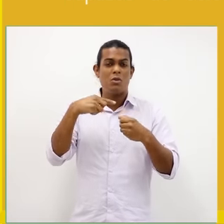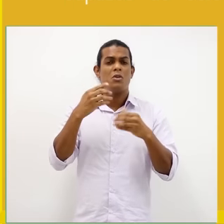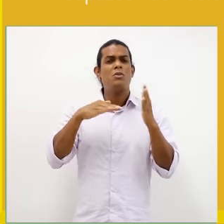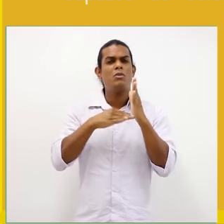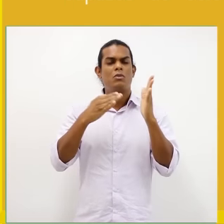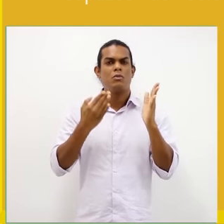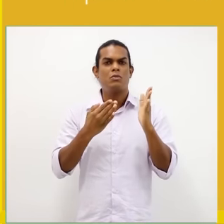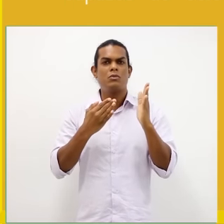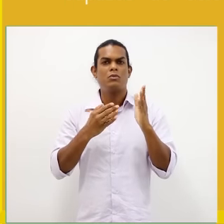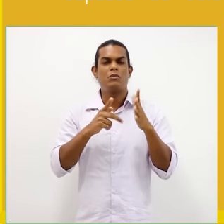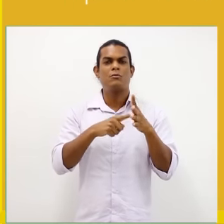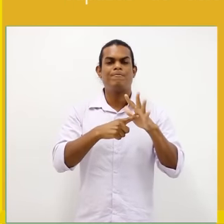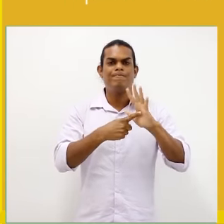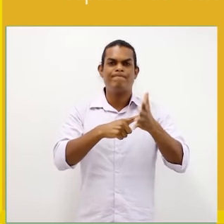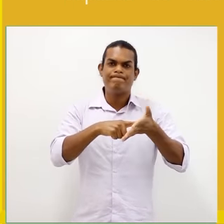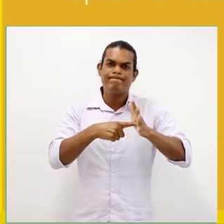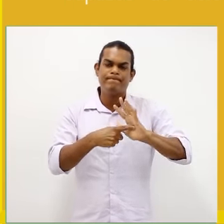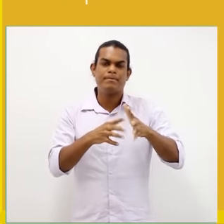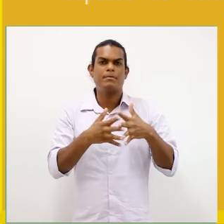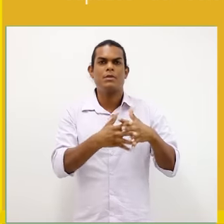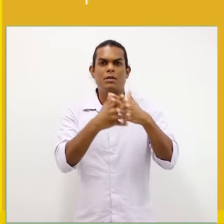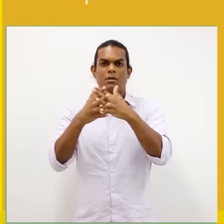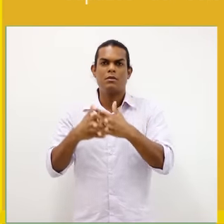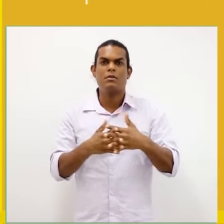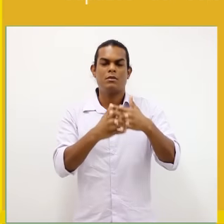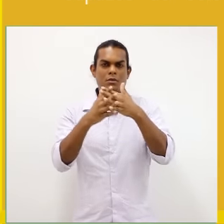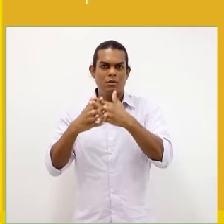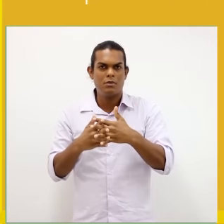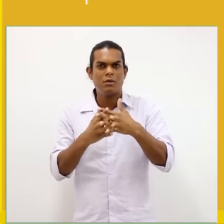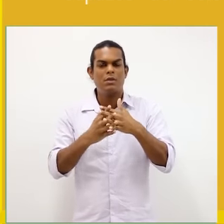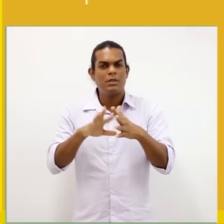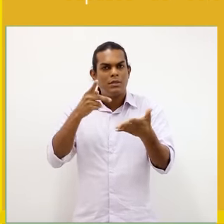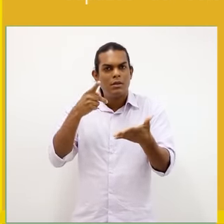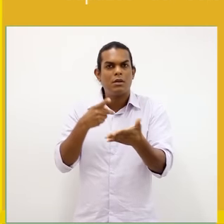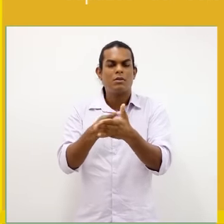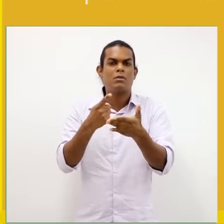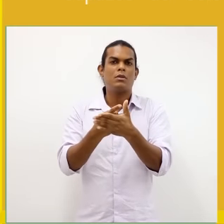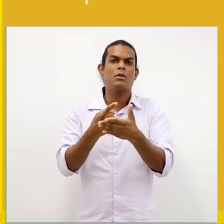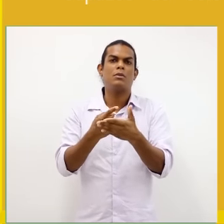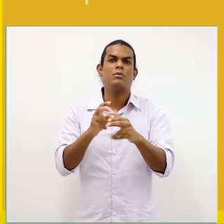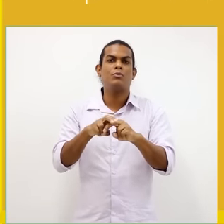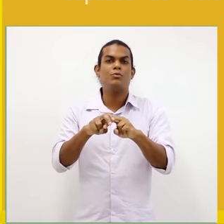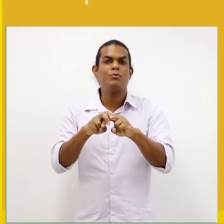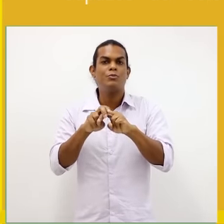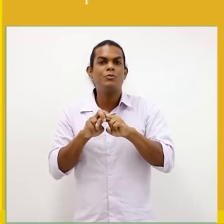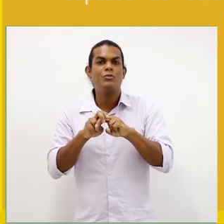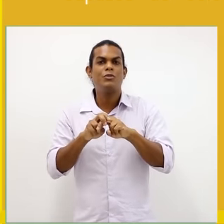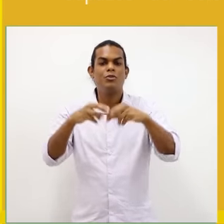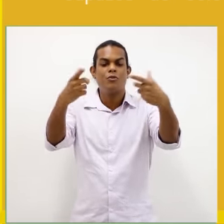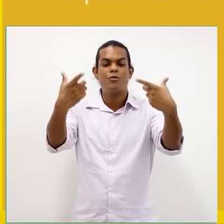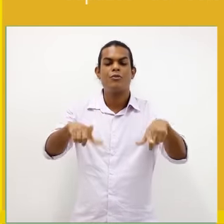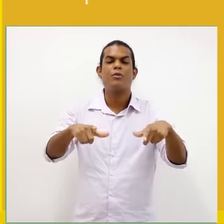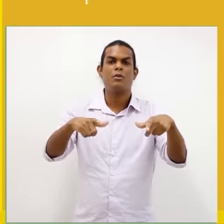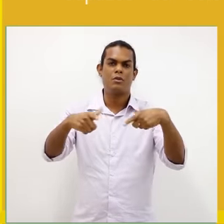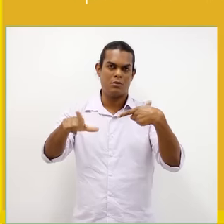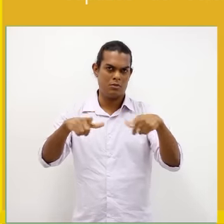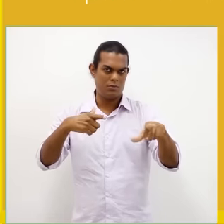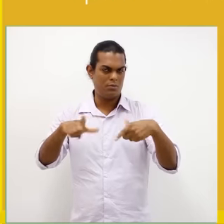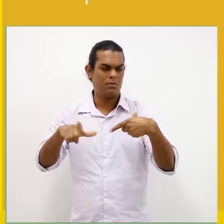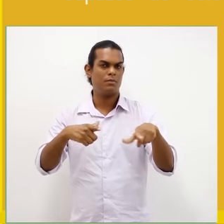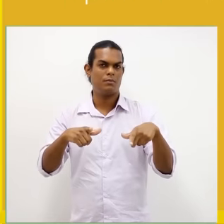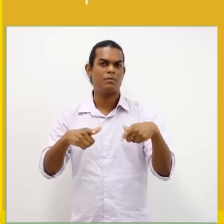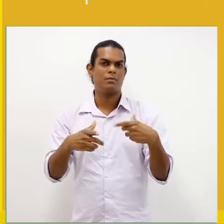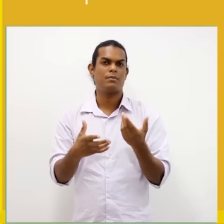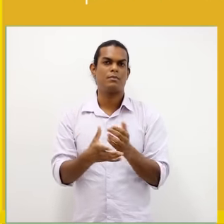de acidente. Esse agente são aqueles que ocorrem em função das condições locais, condições físicas mesmo do ambiente de